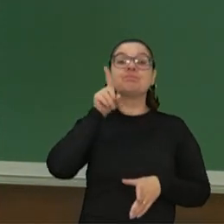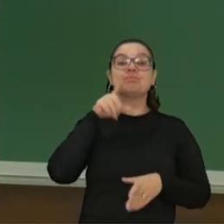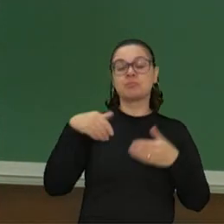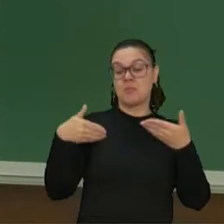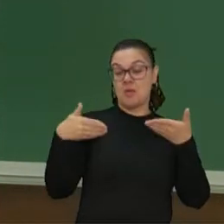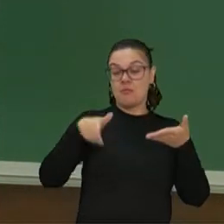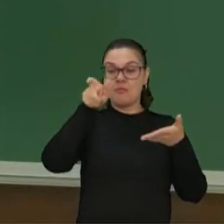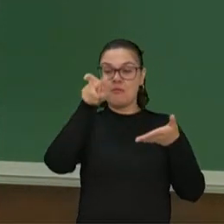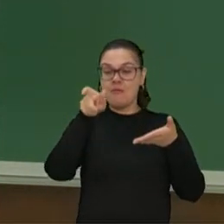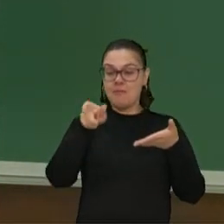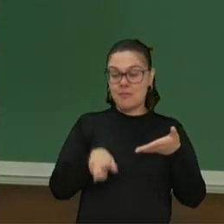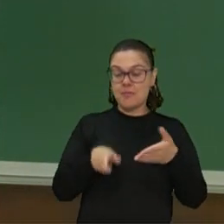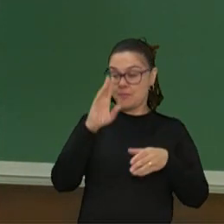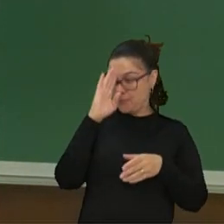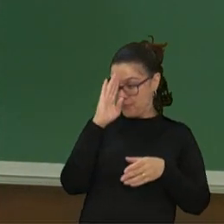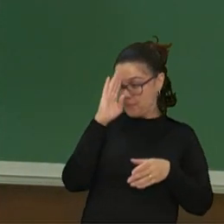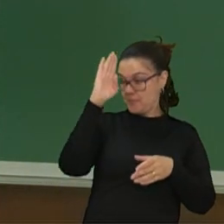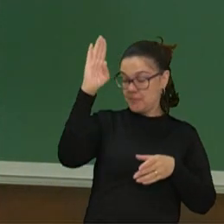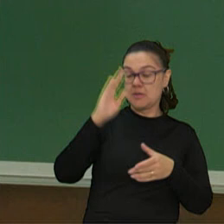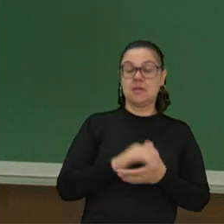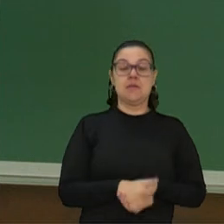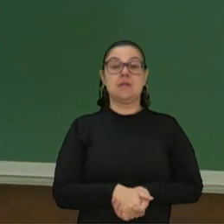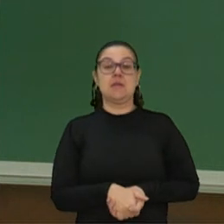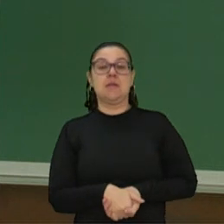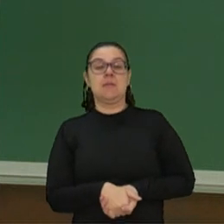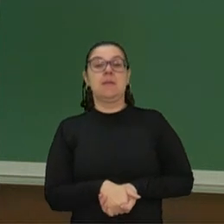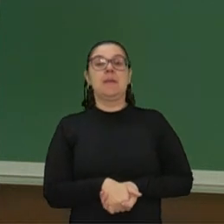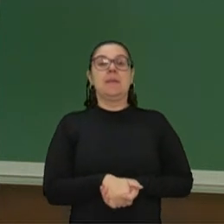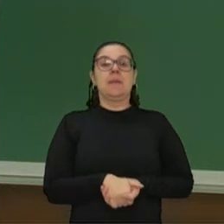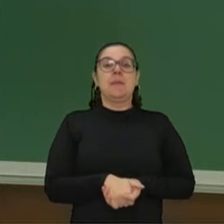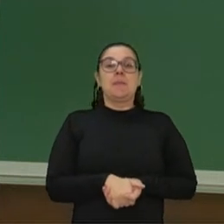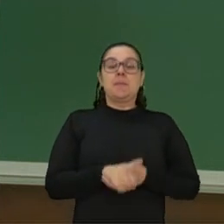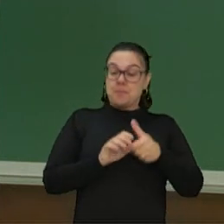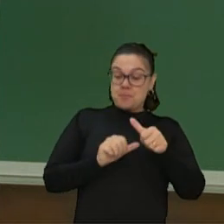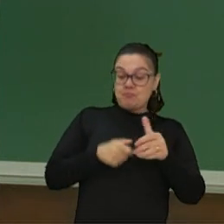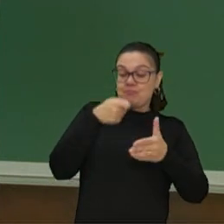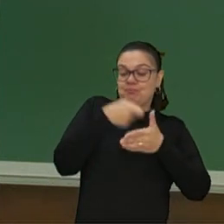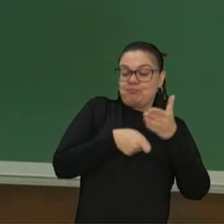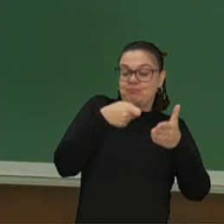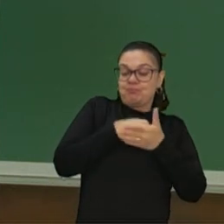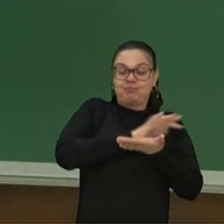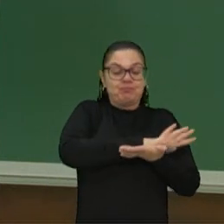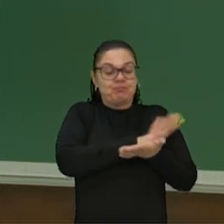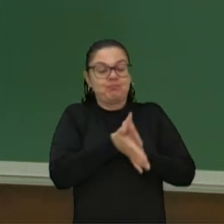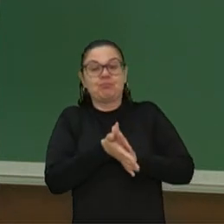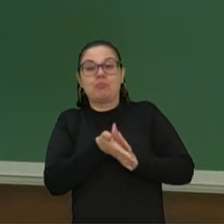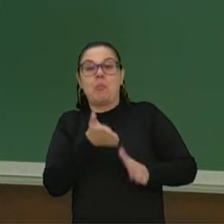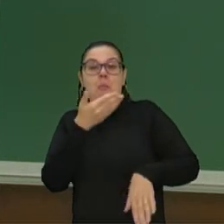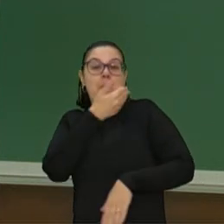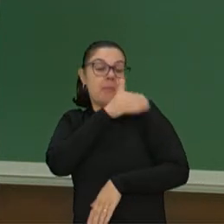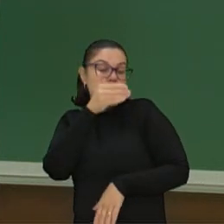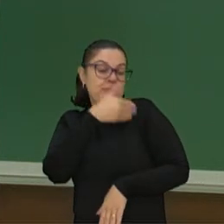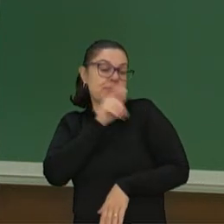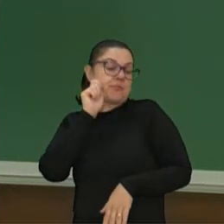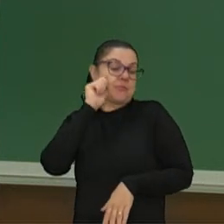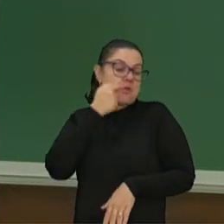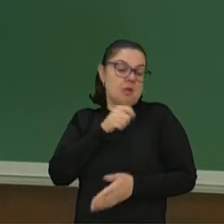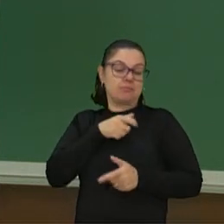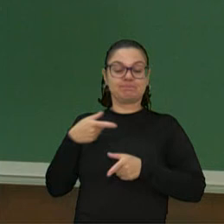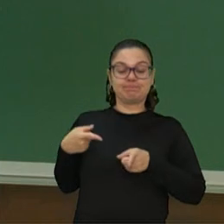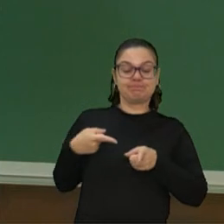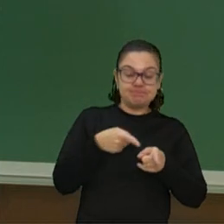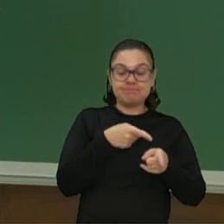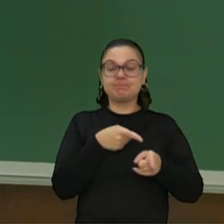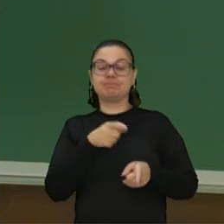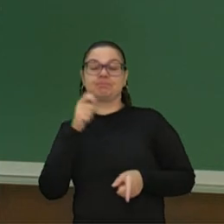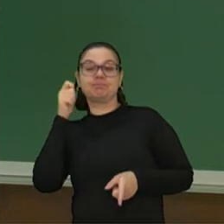foi a pessoa principal, o americano principal, que lutou contra o racismo. Foi a pessoa que mais lutou contra